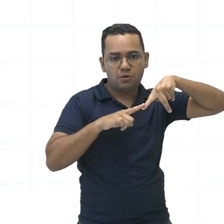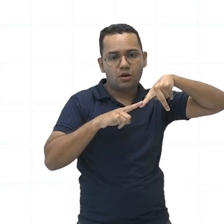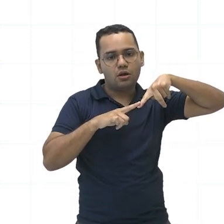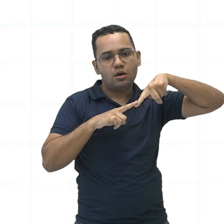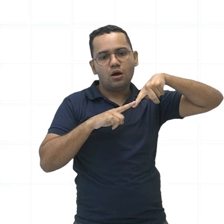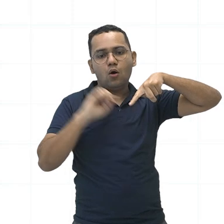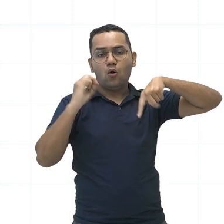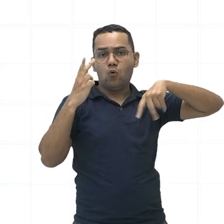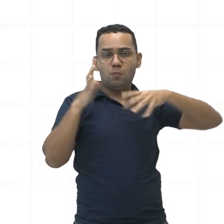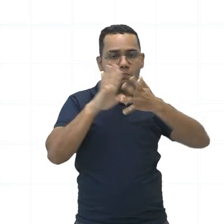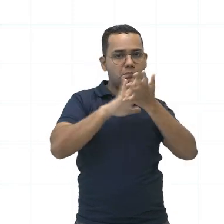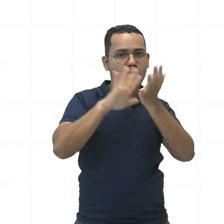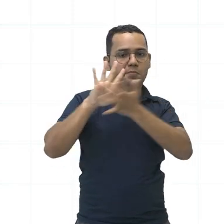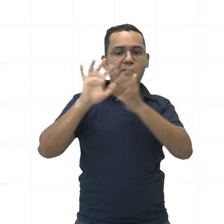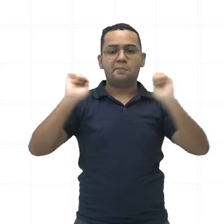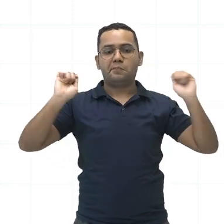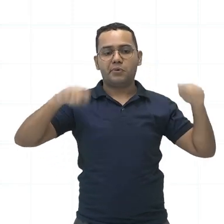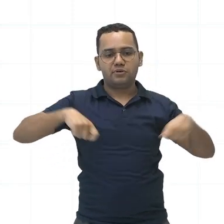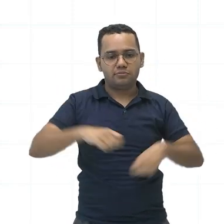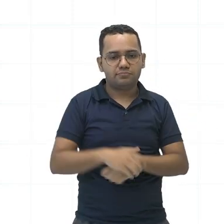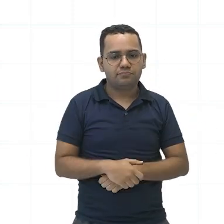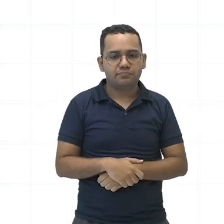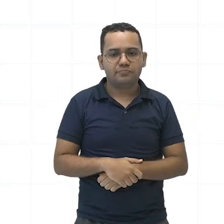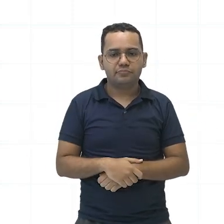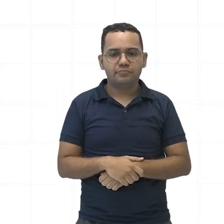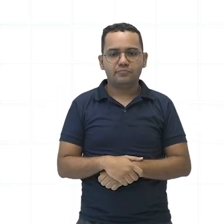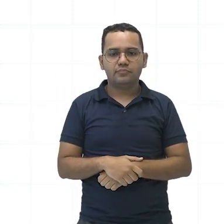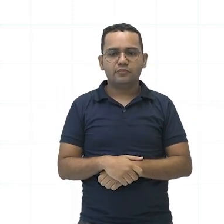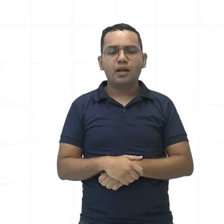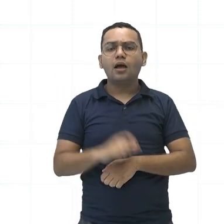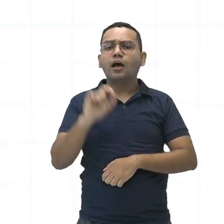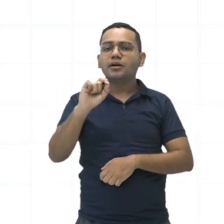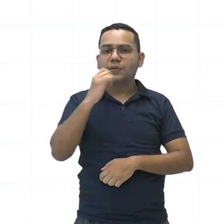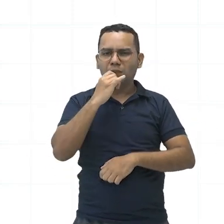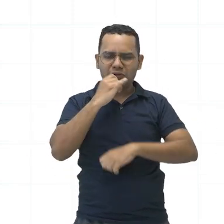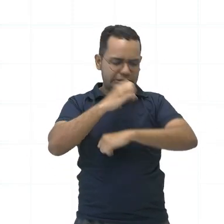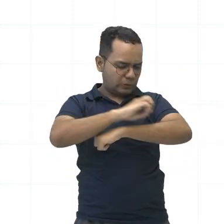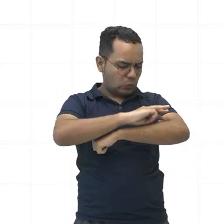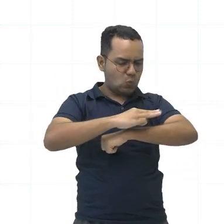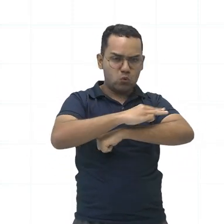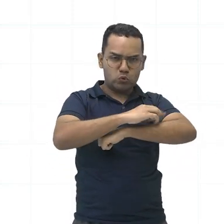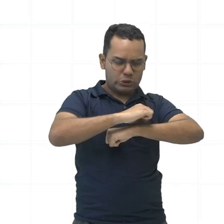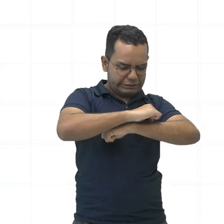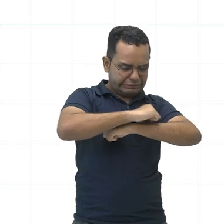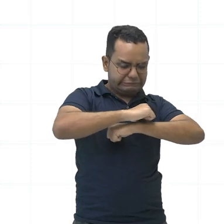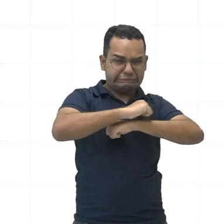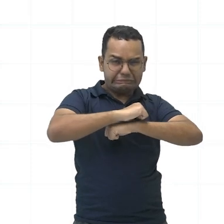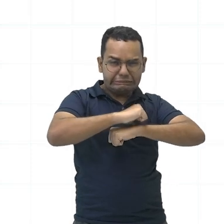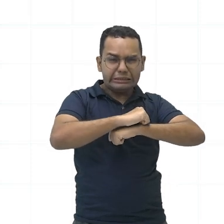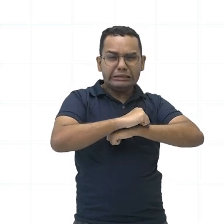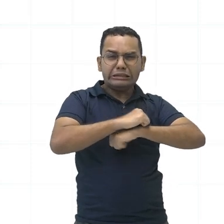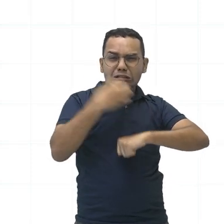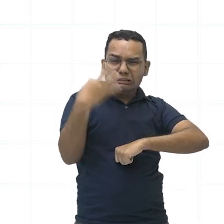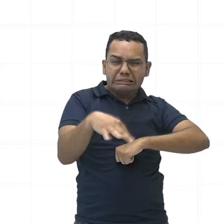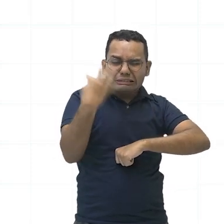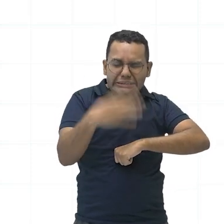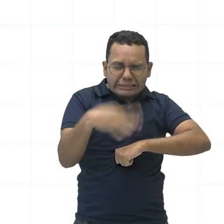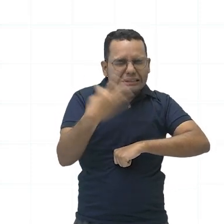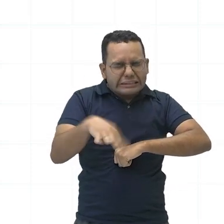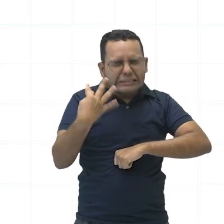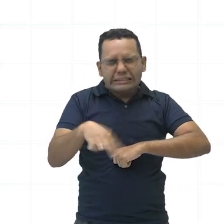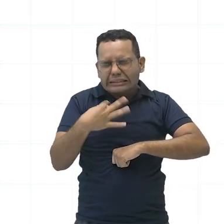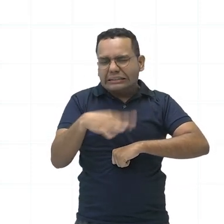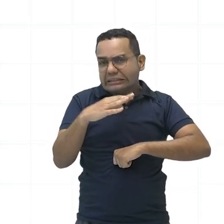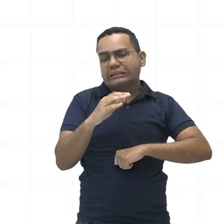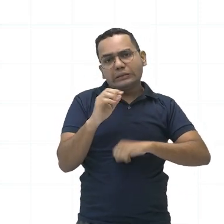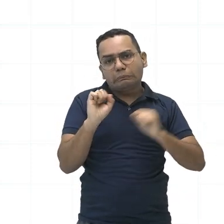observa aí que a cãibra é justamente quando acontece essa contração muito forte do músculo, causando uma dor muito grande em